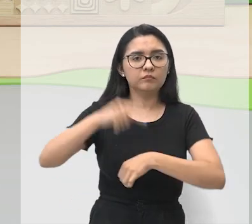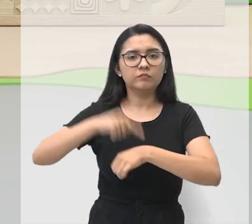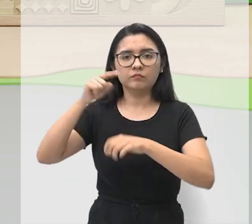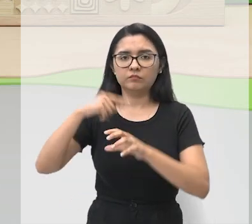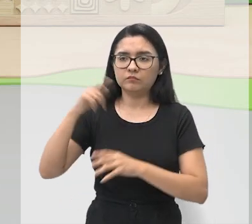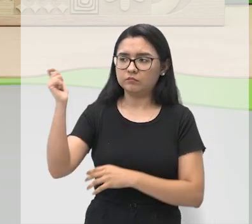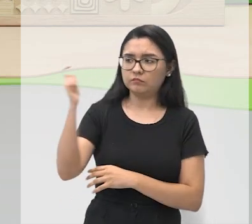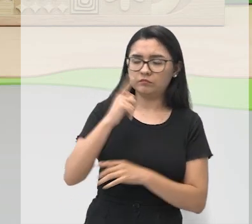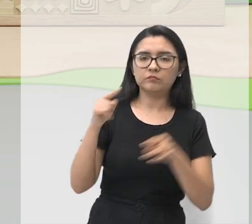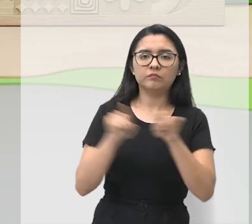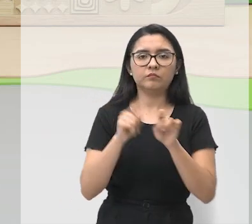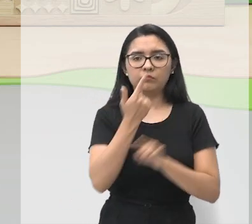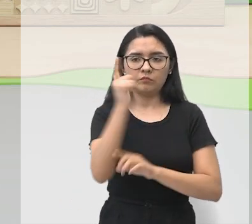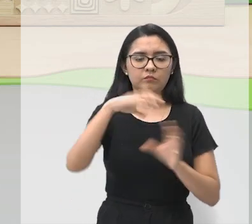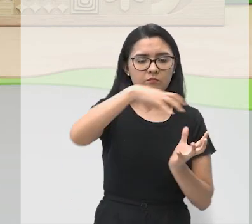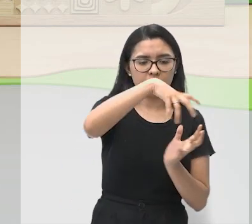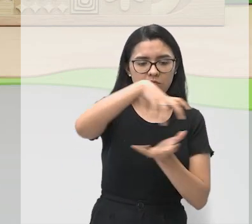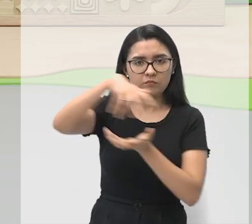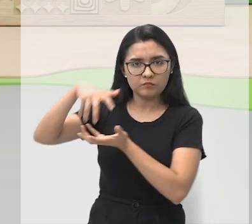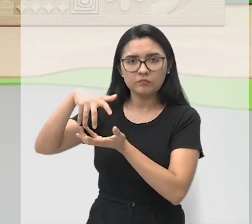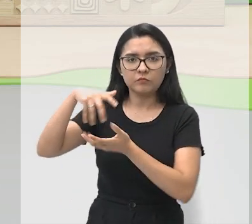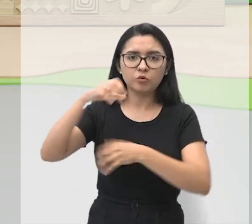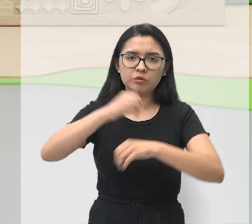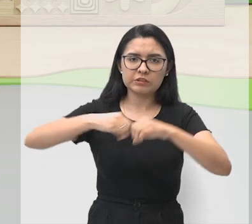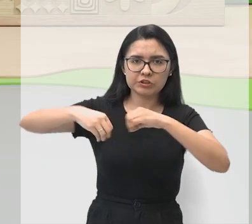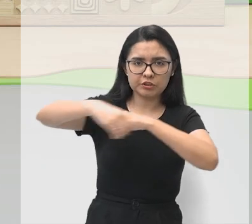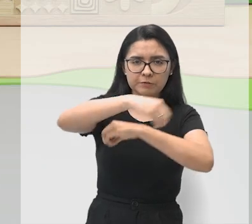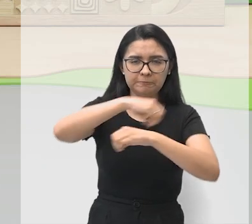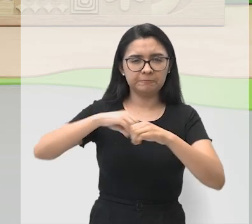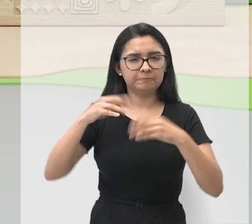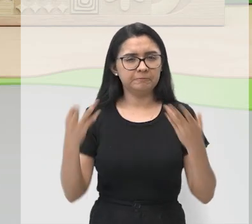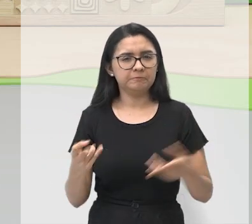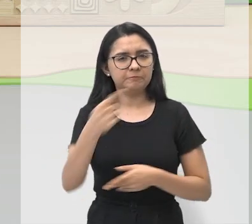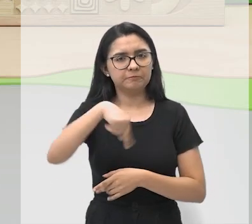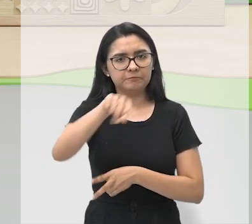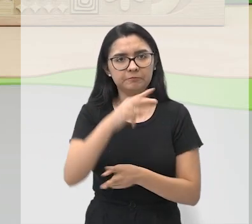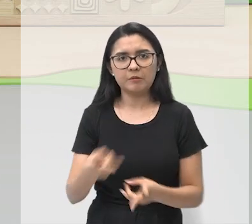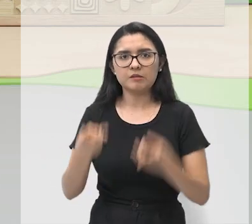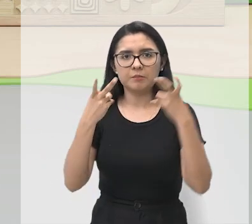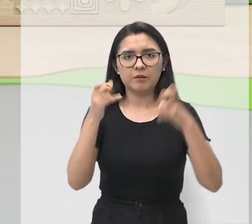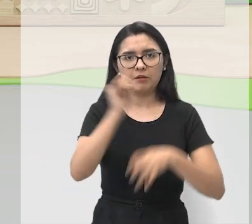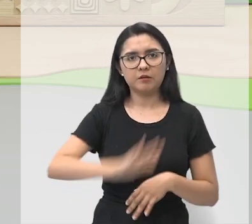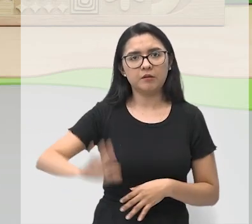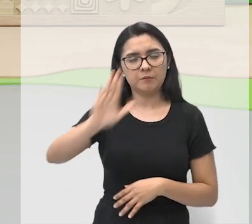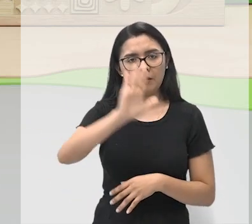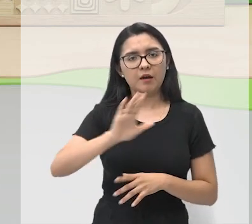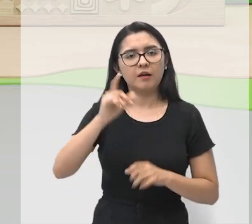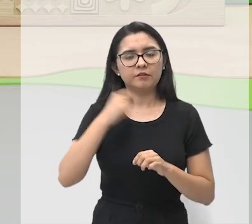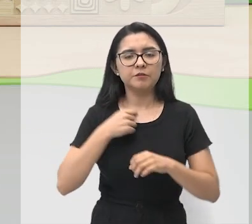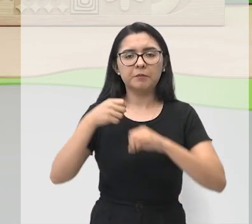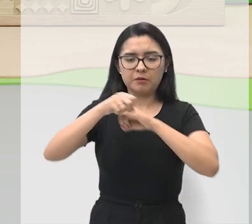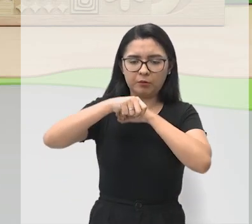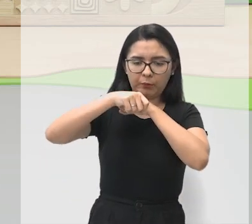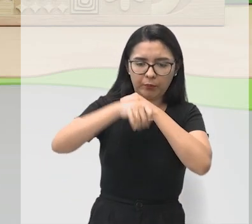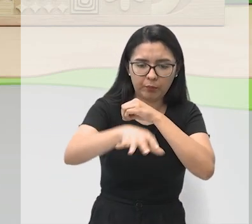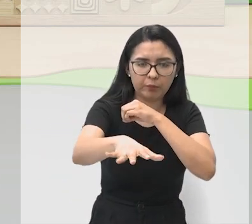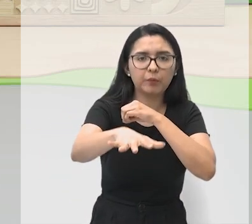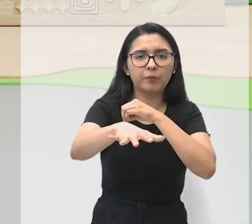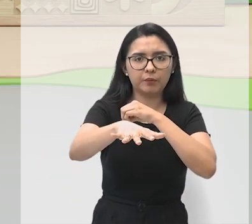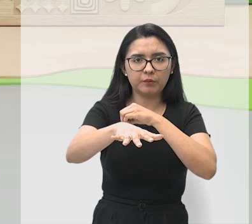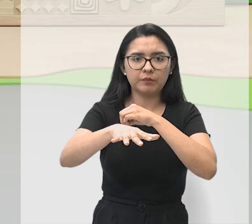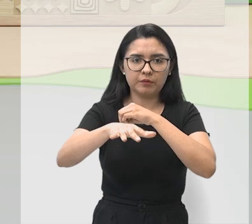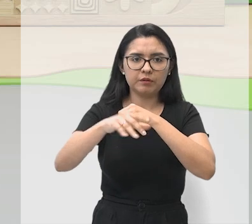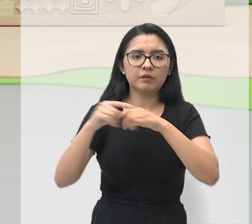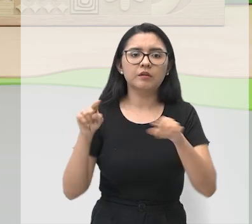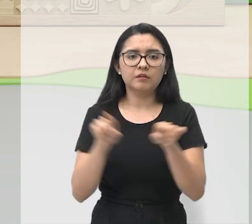nosso sistema solar. Então, dentro daquela imagem anterior, nós vemos o quê? A expansão, a